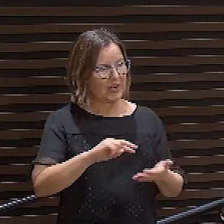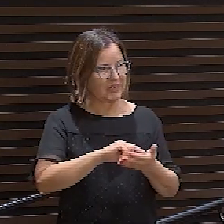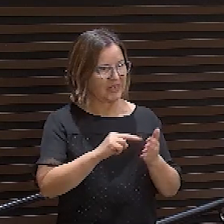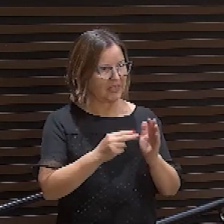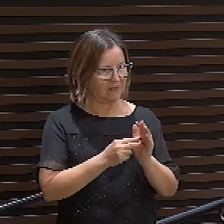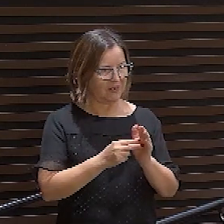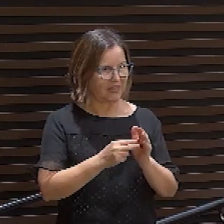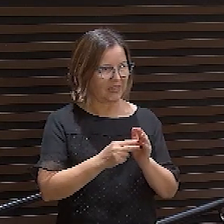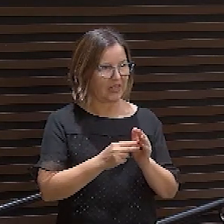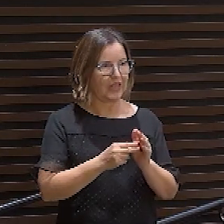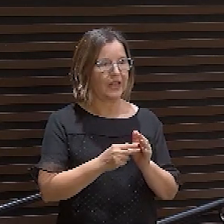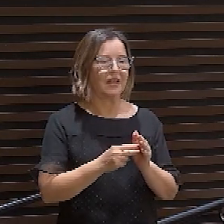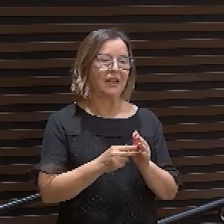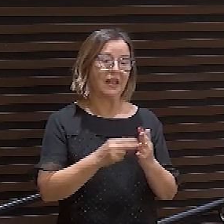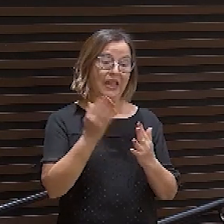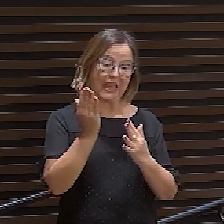mundo.